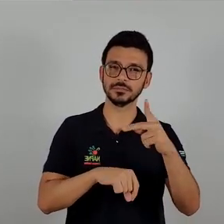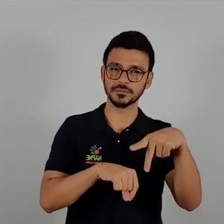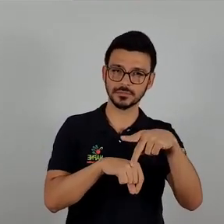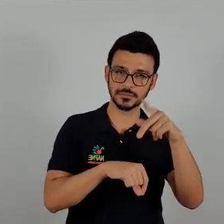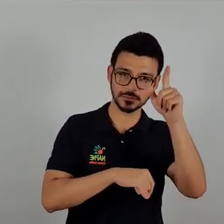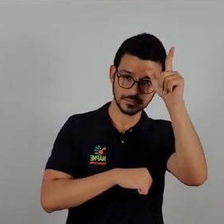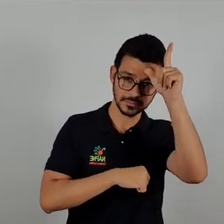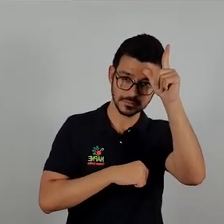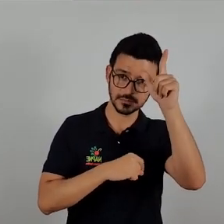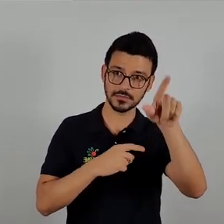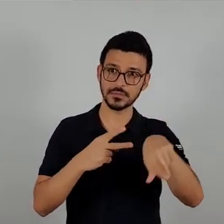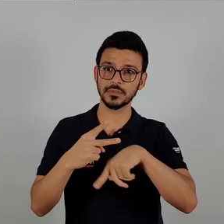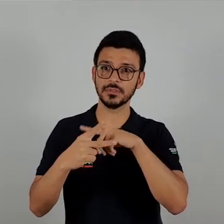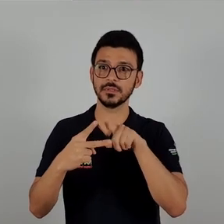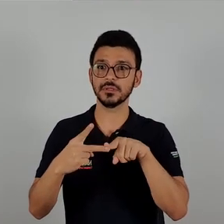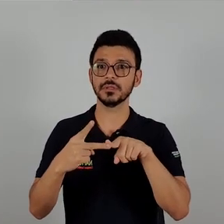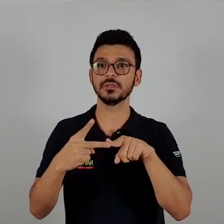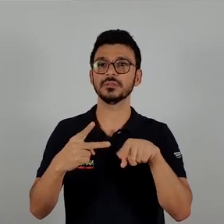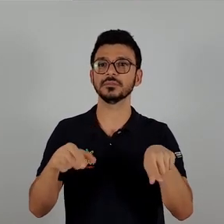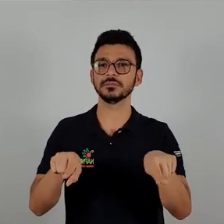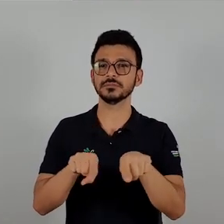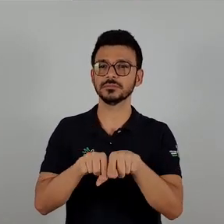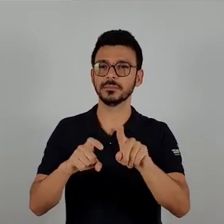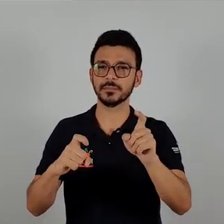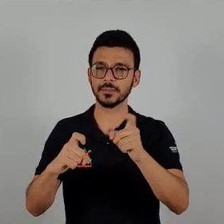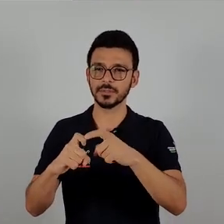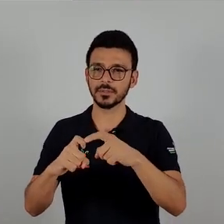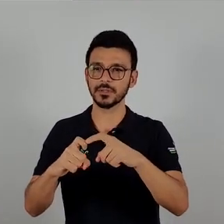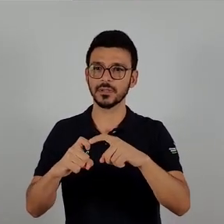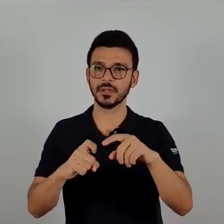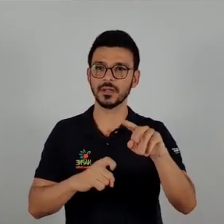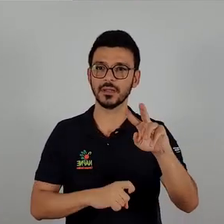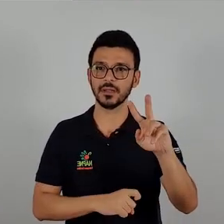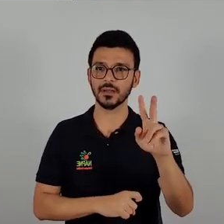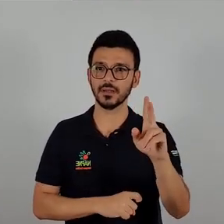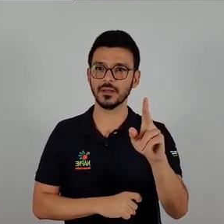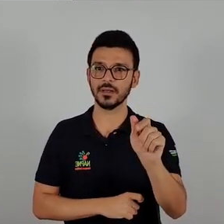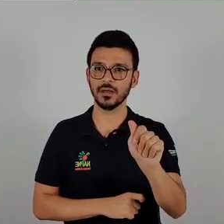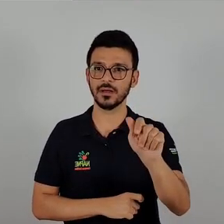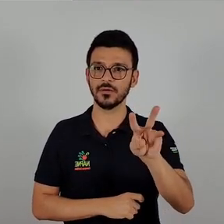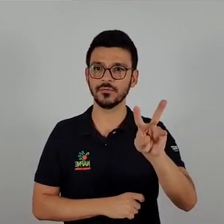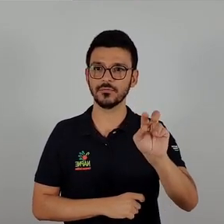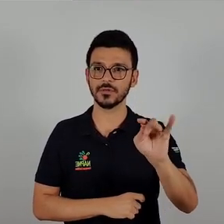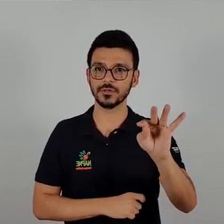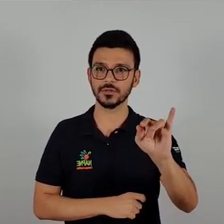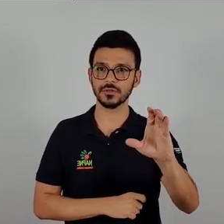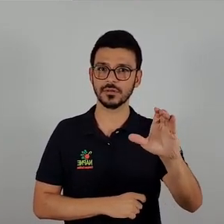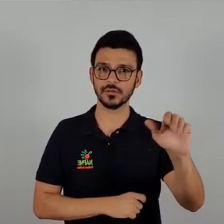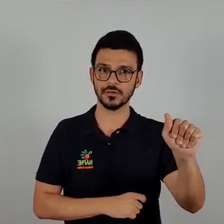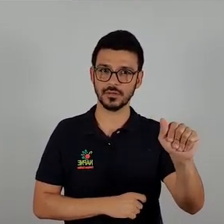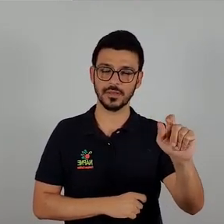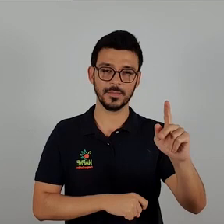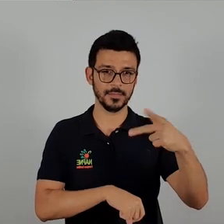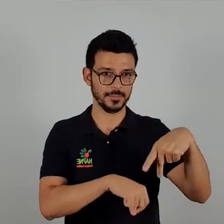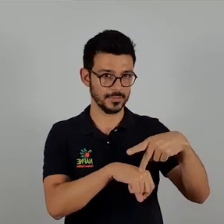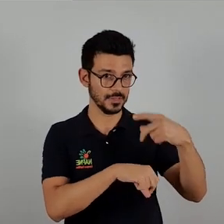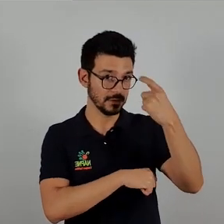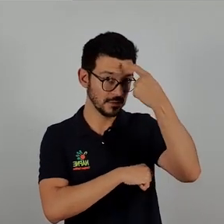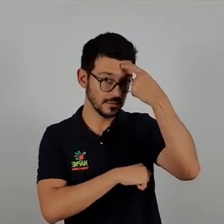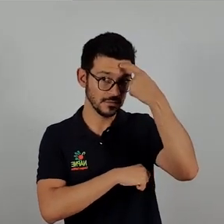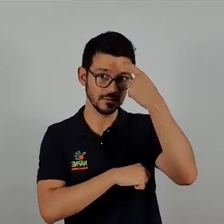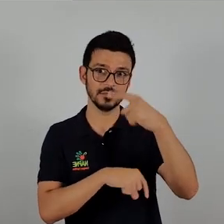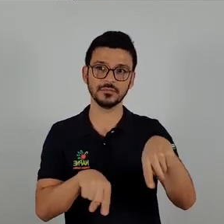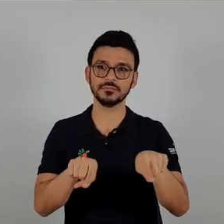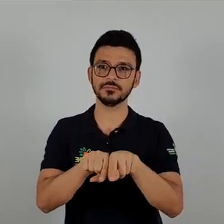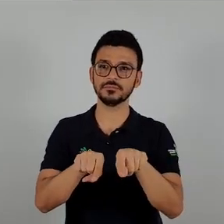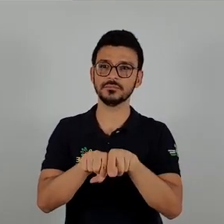também aperfeiçoamento em neurologia, né? Mais algumas coisas que a gente atua aí com bastante carinho na clínica normal, e, por fim, o mestrado, né? Por fim,